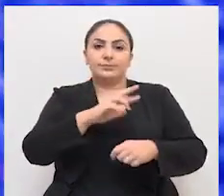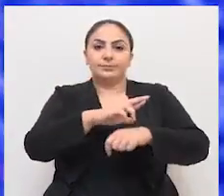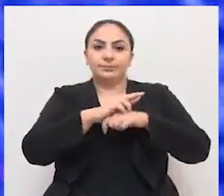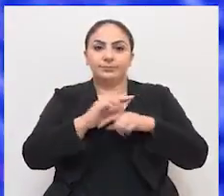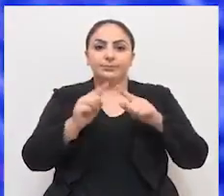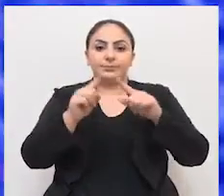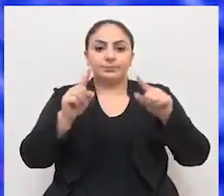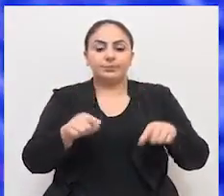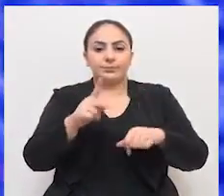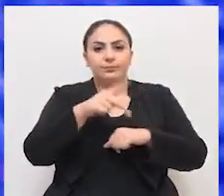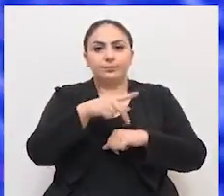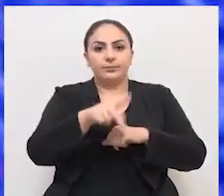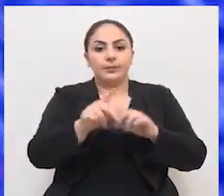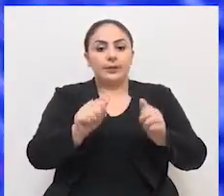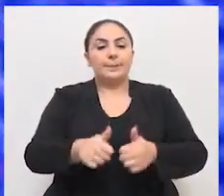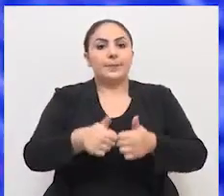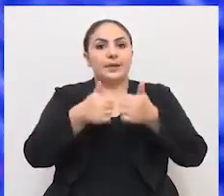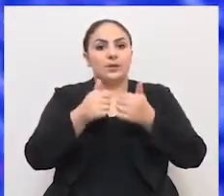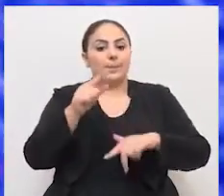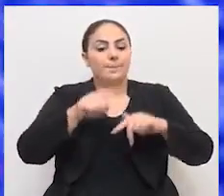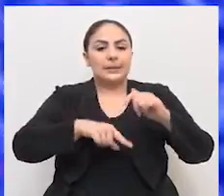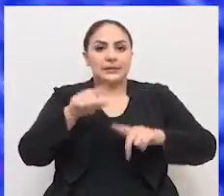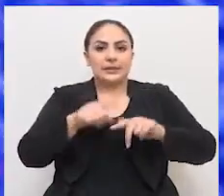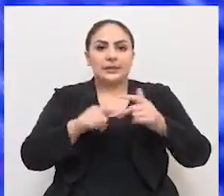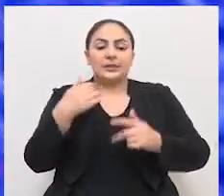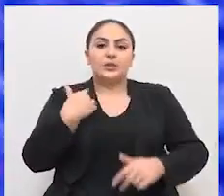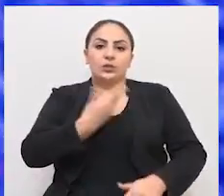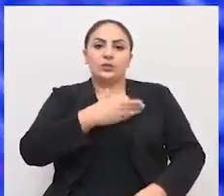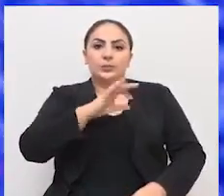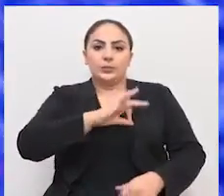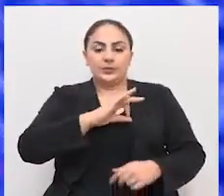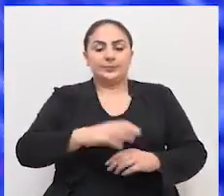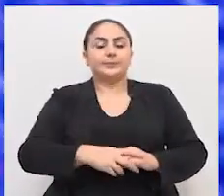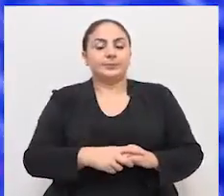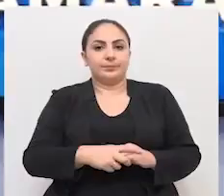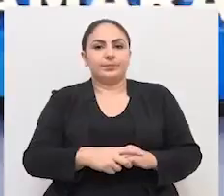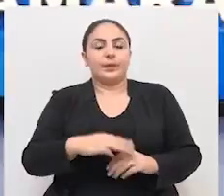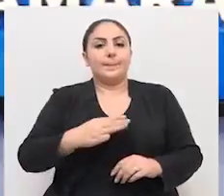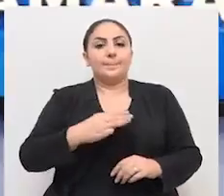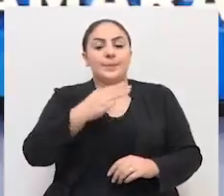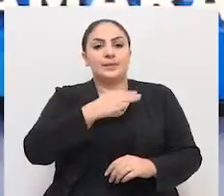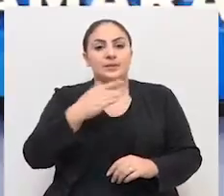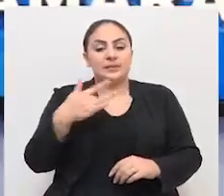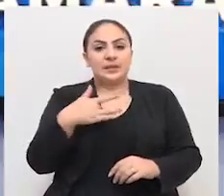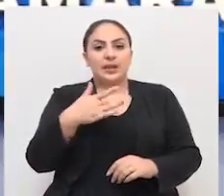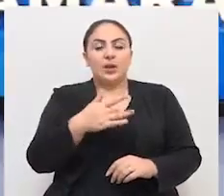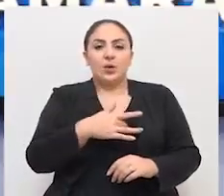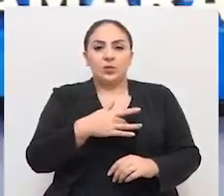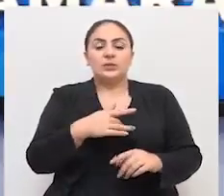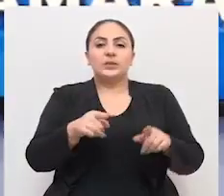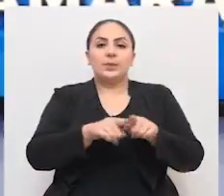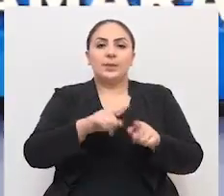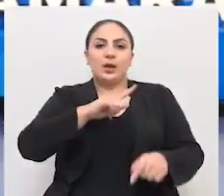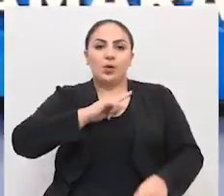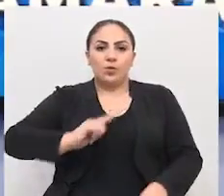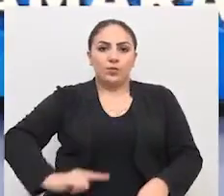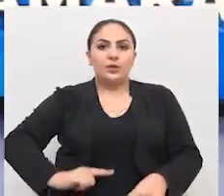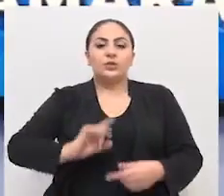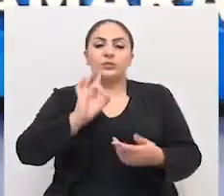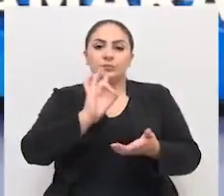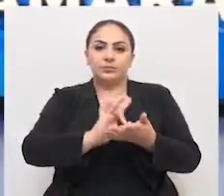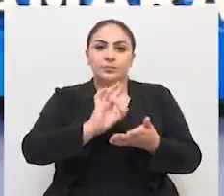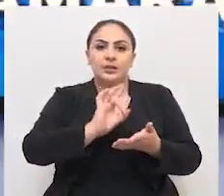segurança pública de Passo Fundo, melhorar os equipamentos de nossa Brigada Militar. Ministro da Saúde e